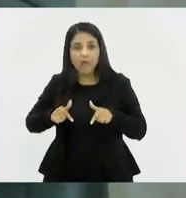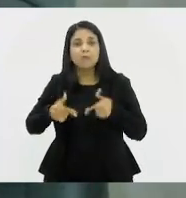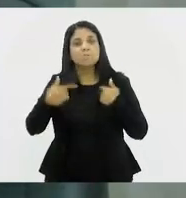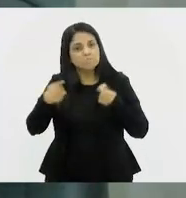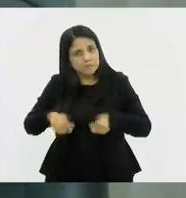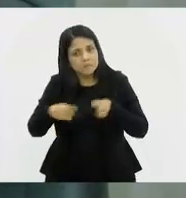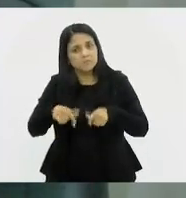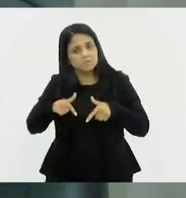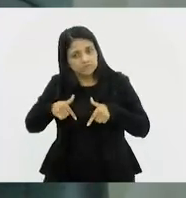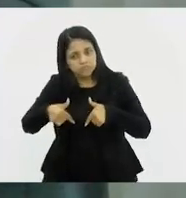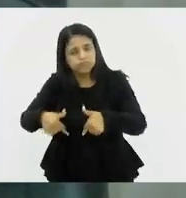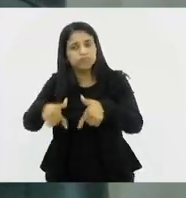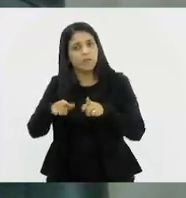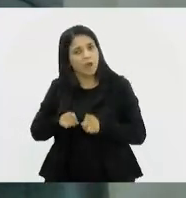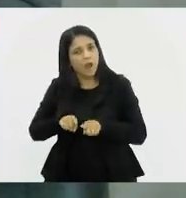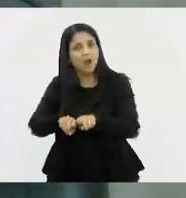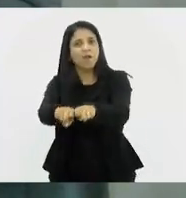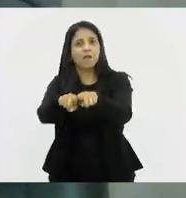que